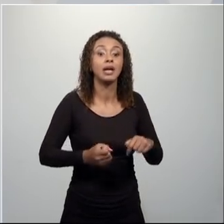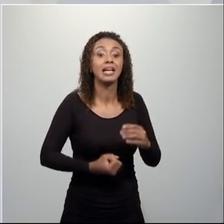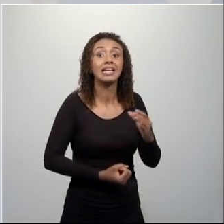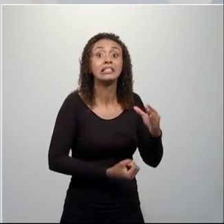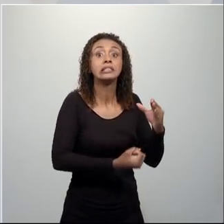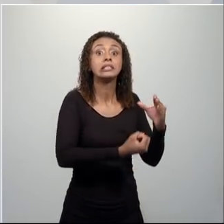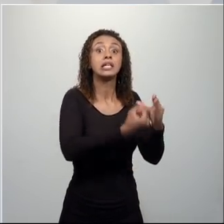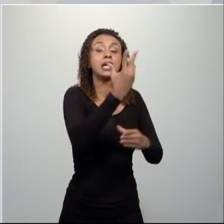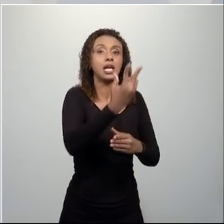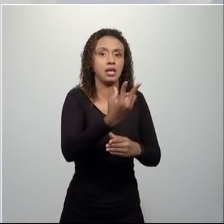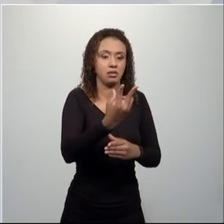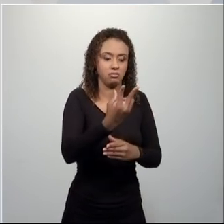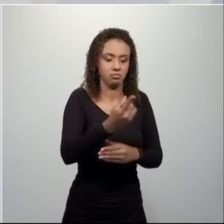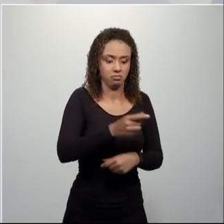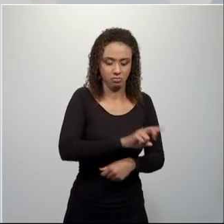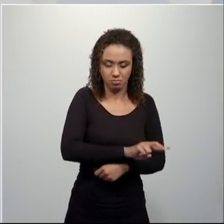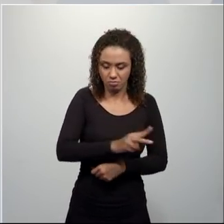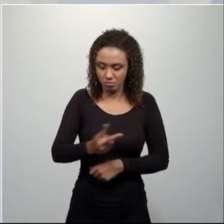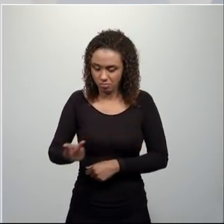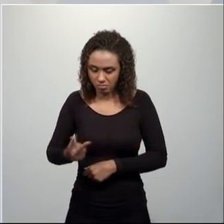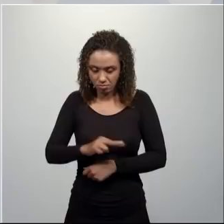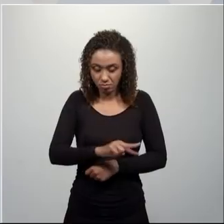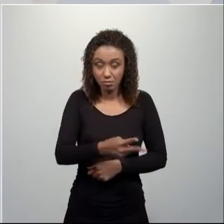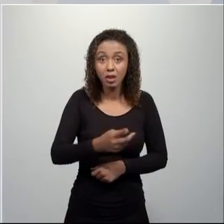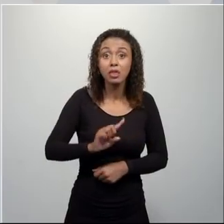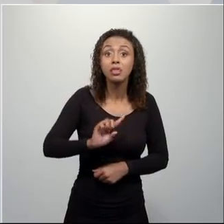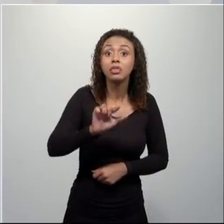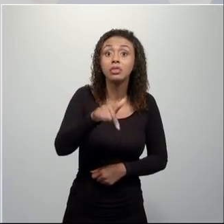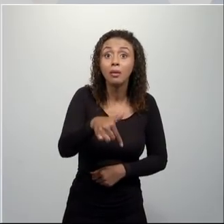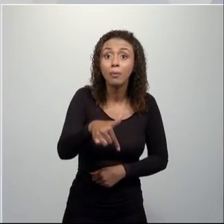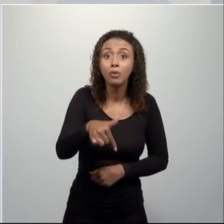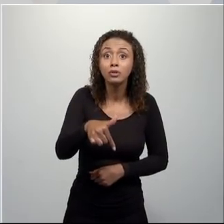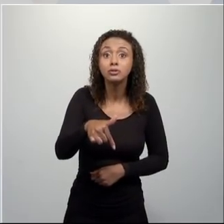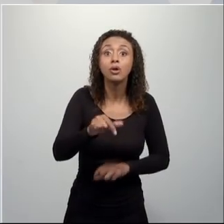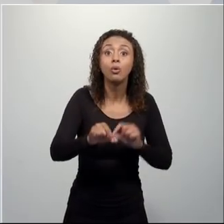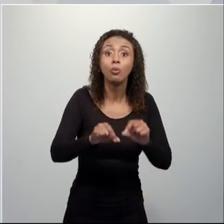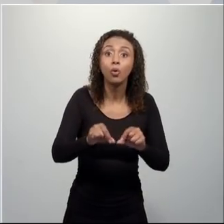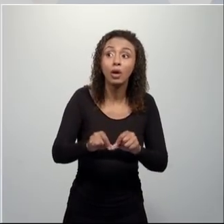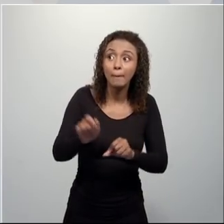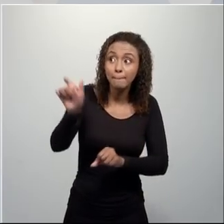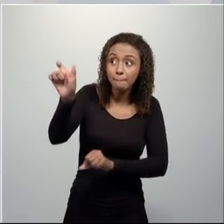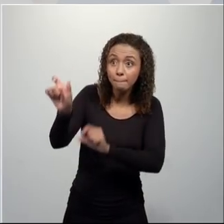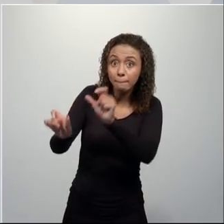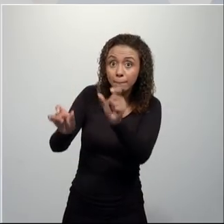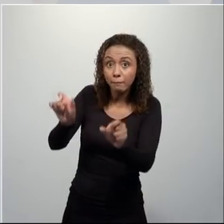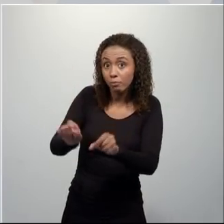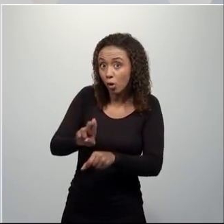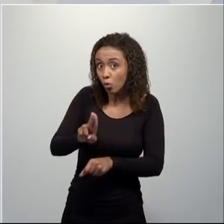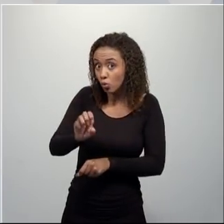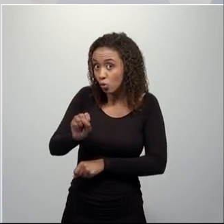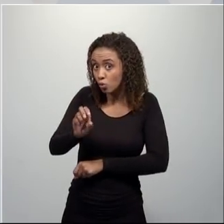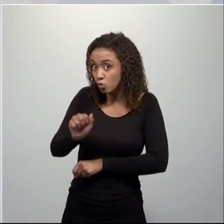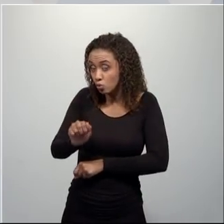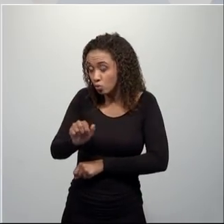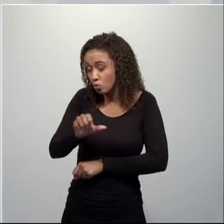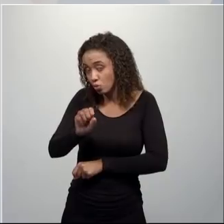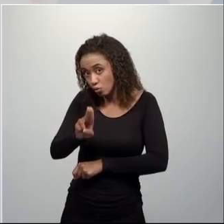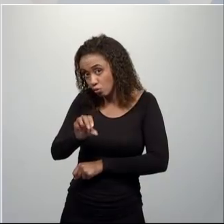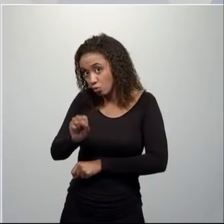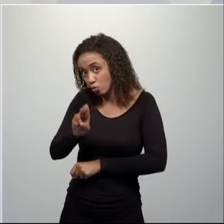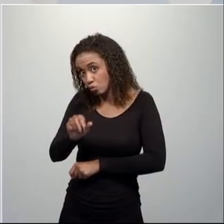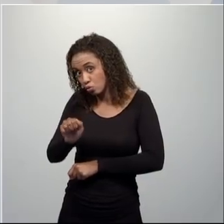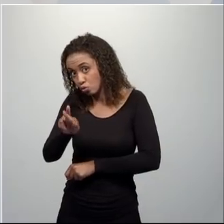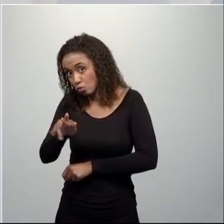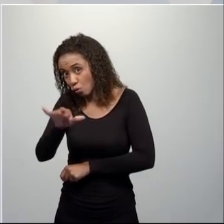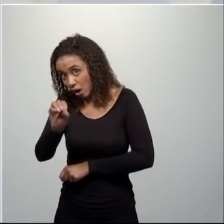eles distribuem essas transações para todos os outros usuários por ora essas transações ainda não foram validados elas não